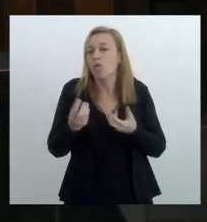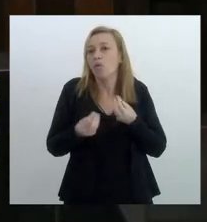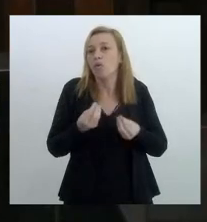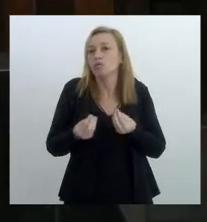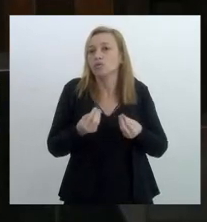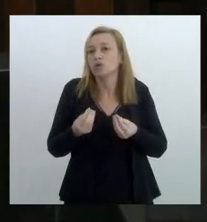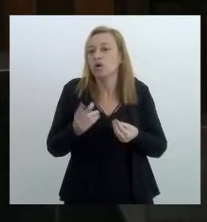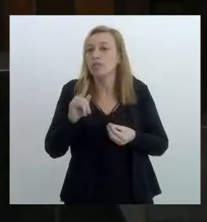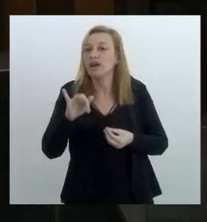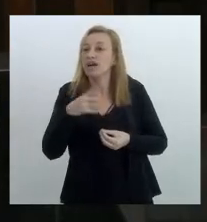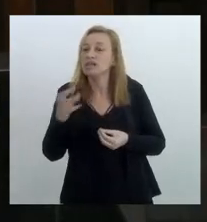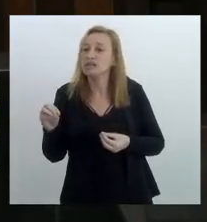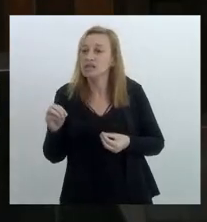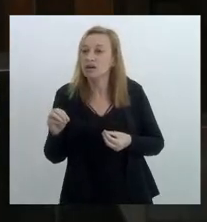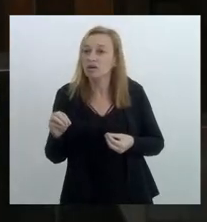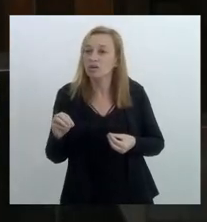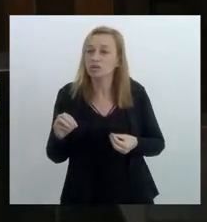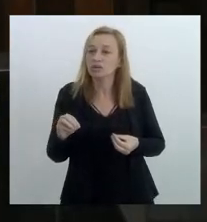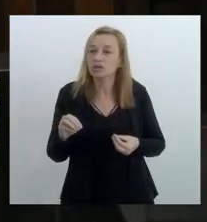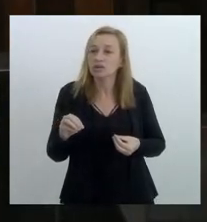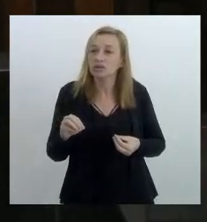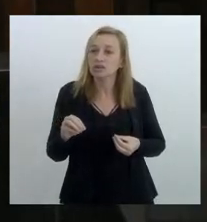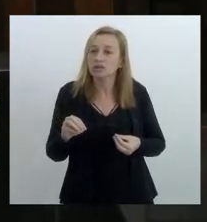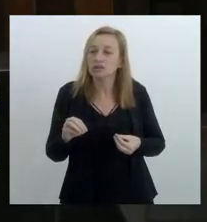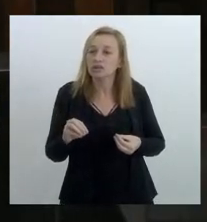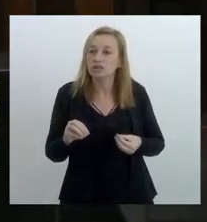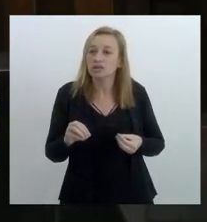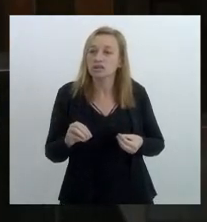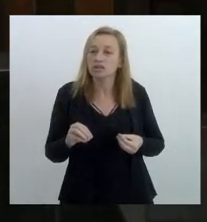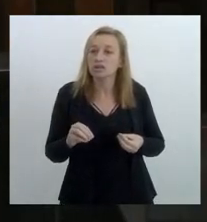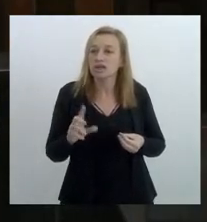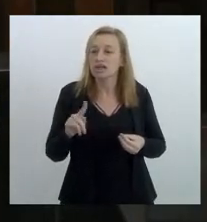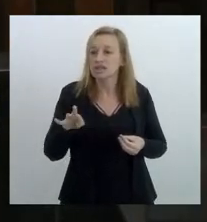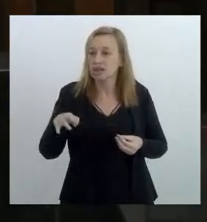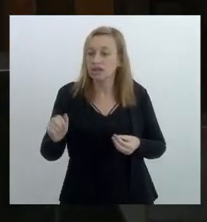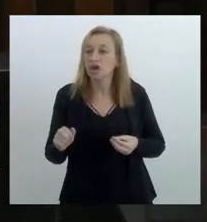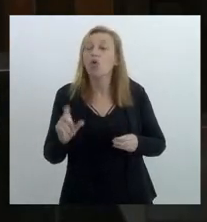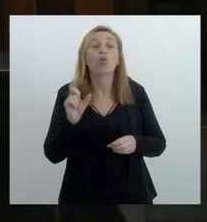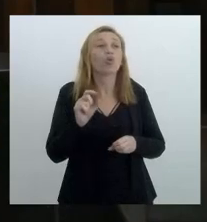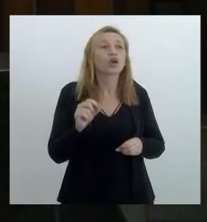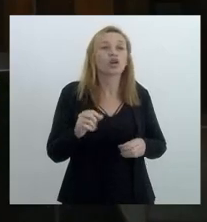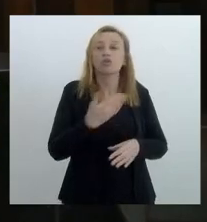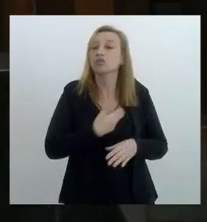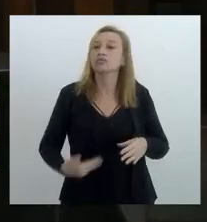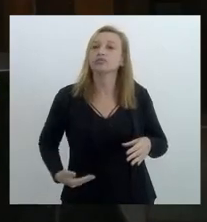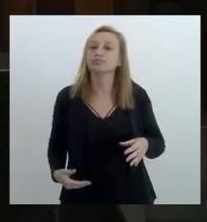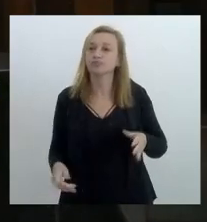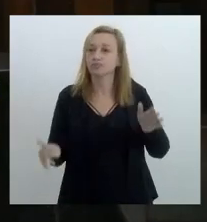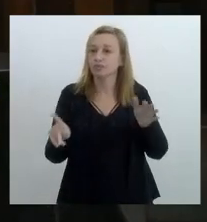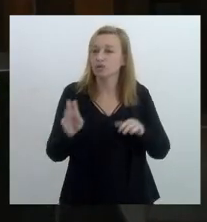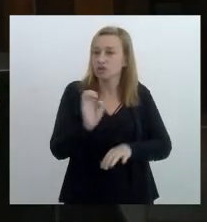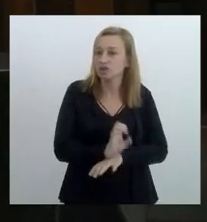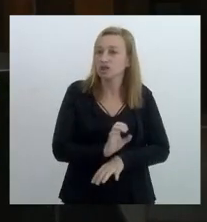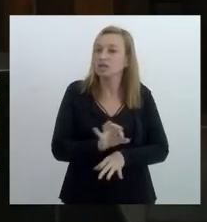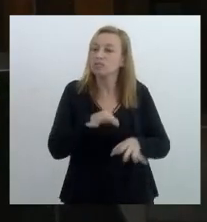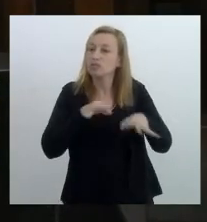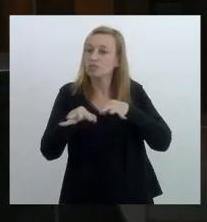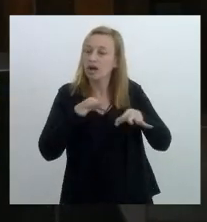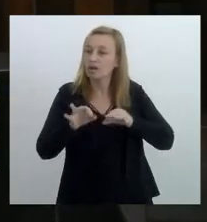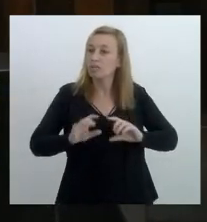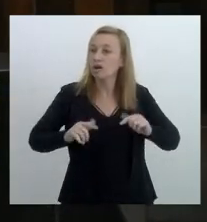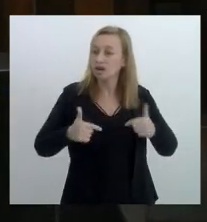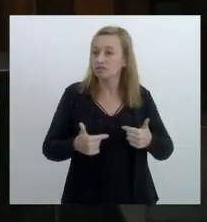como operações de antecipação de receita e não operações de crédito. O que o governo do Estado está planejando para lidar com essa